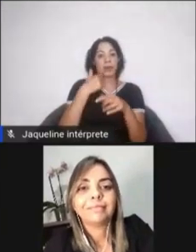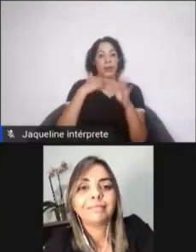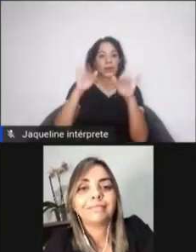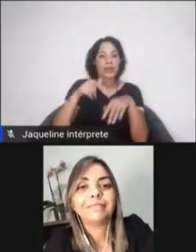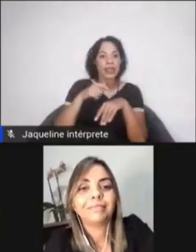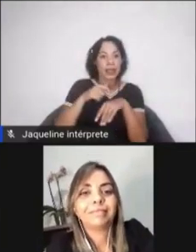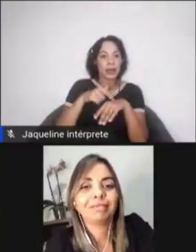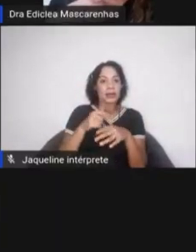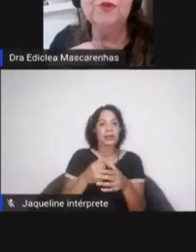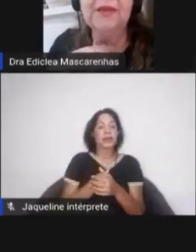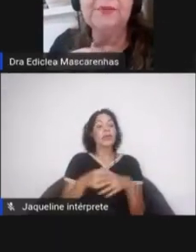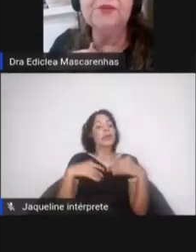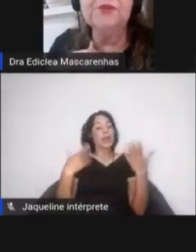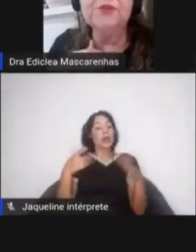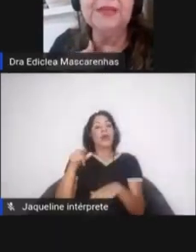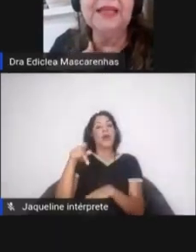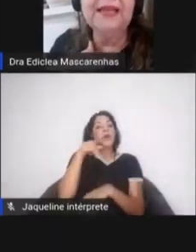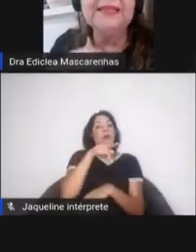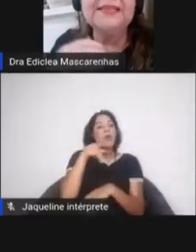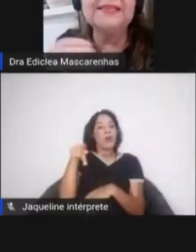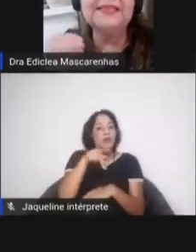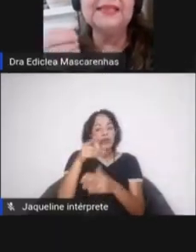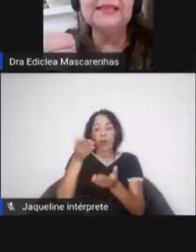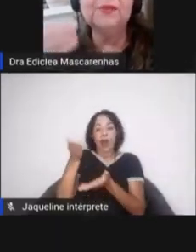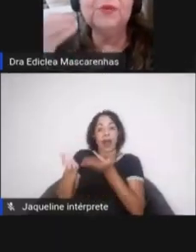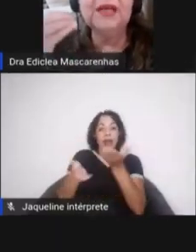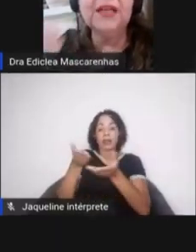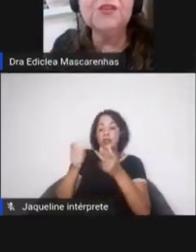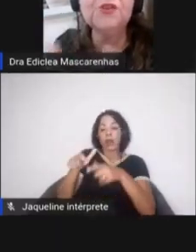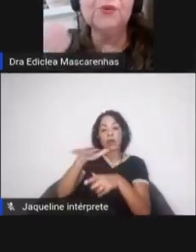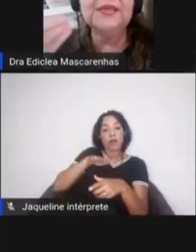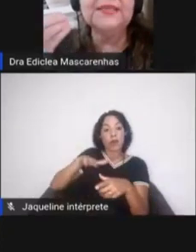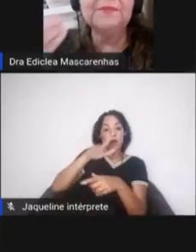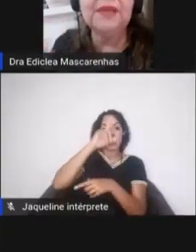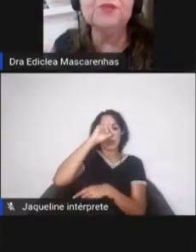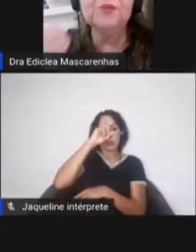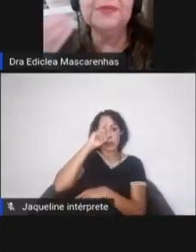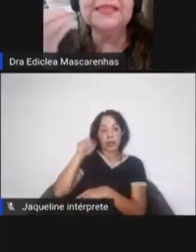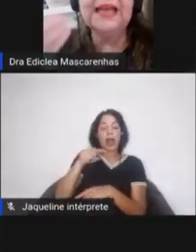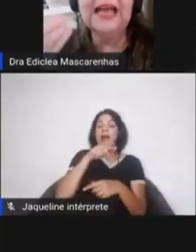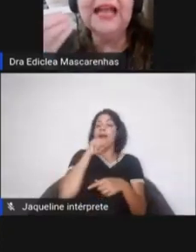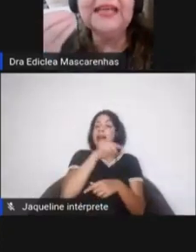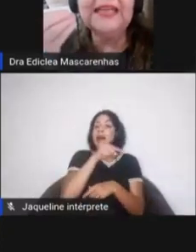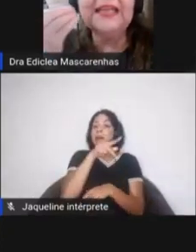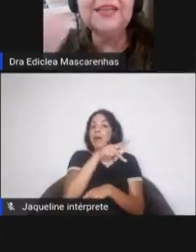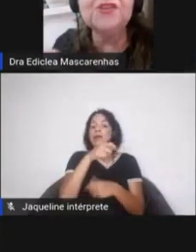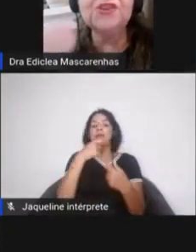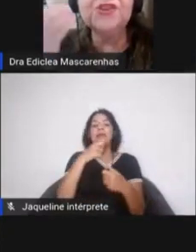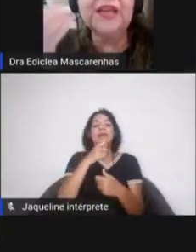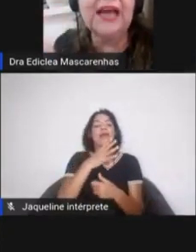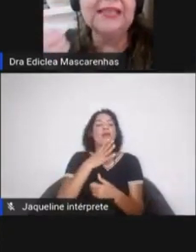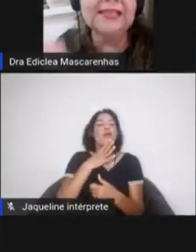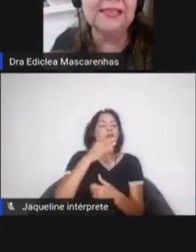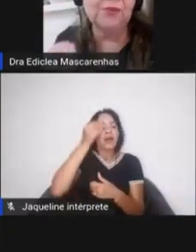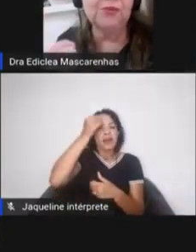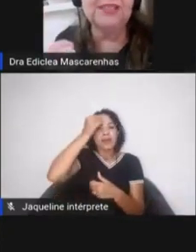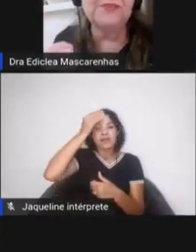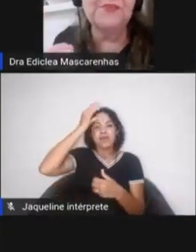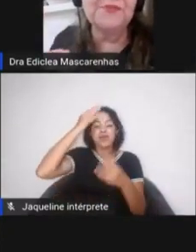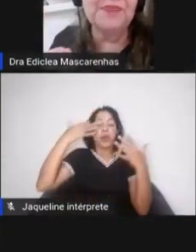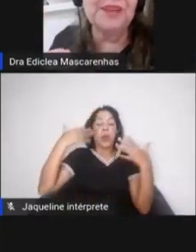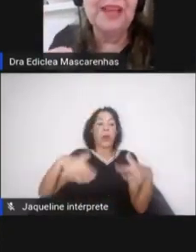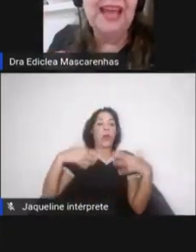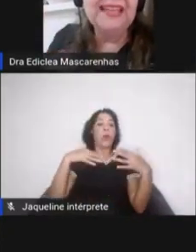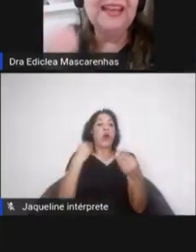o professor do atendimento escolar em ambiente hospitalar necessita ter um grande conhecimento sobre as características de cada ciclo